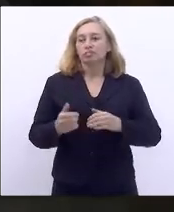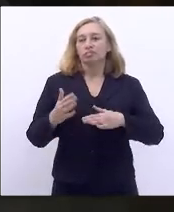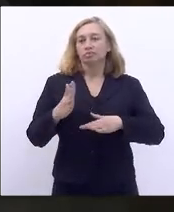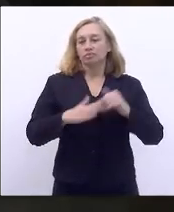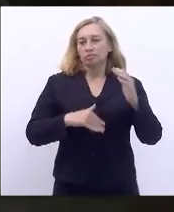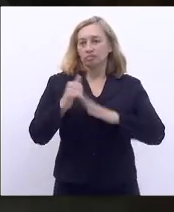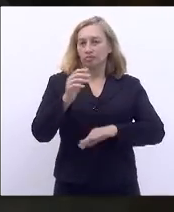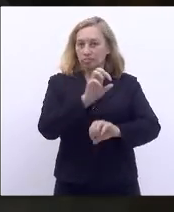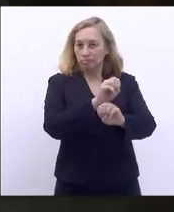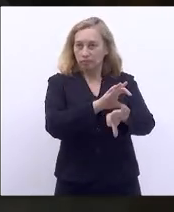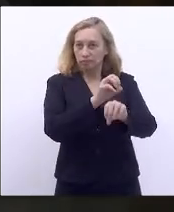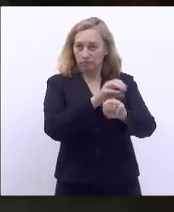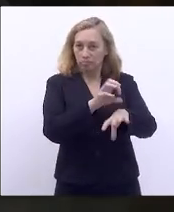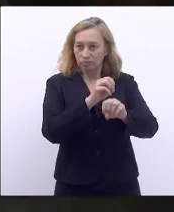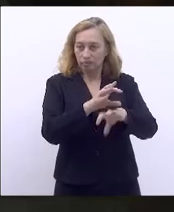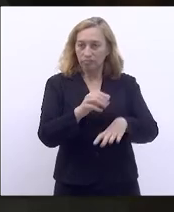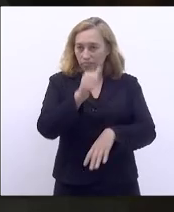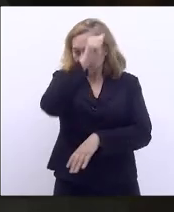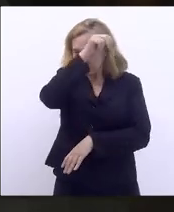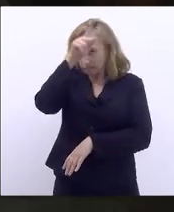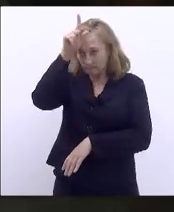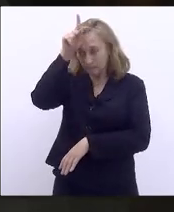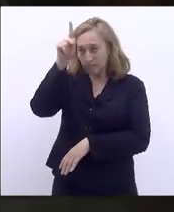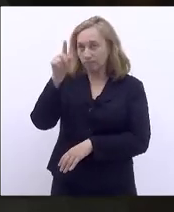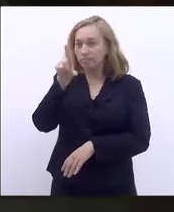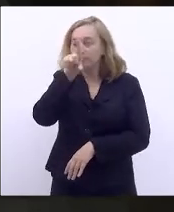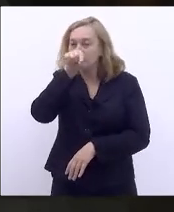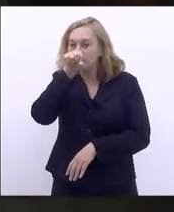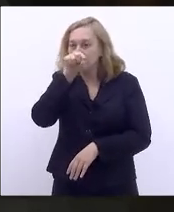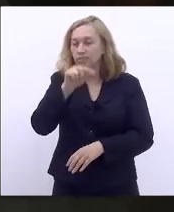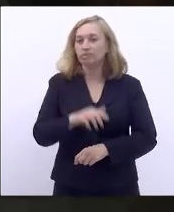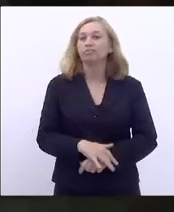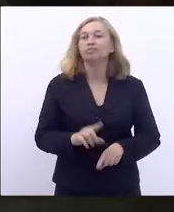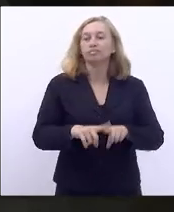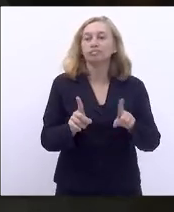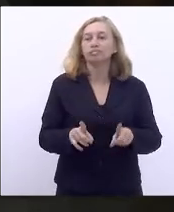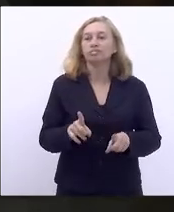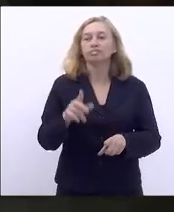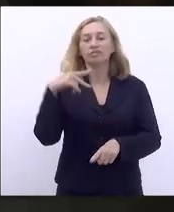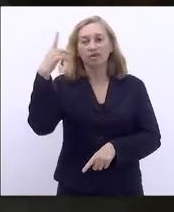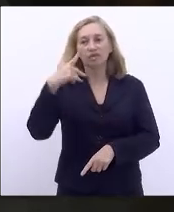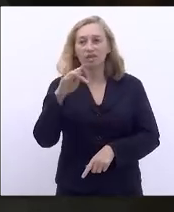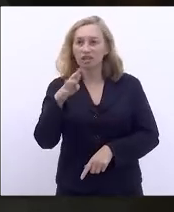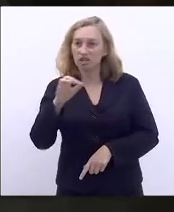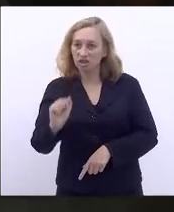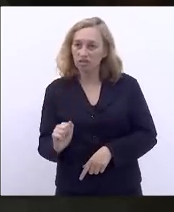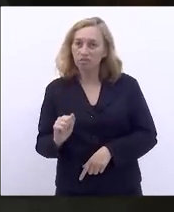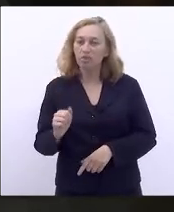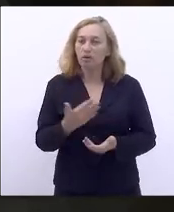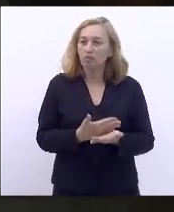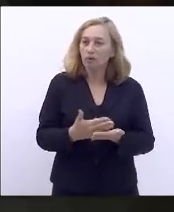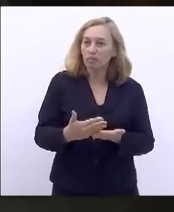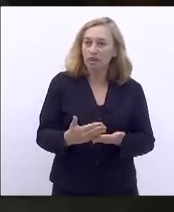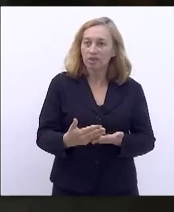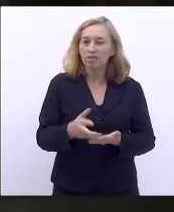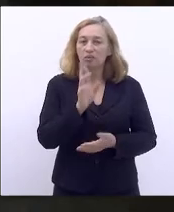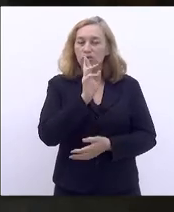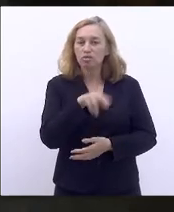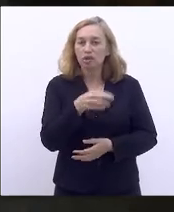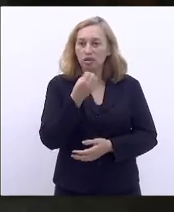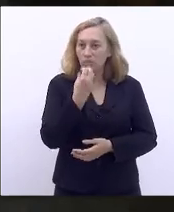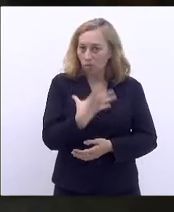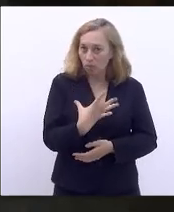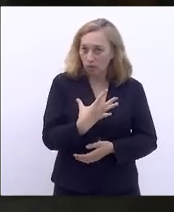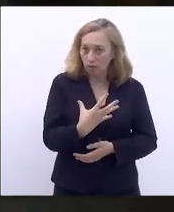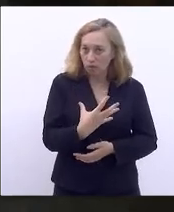educação por parte da Prefeitura de Mesquita, mas a vereadora Cris Gêmeas começa a ter resultados